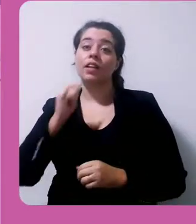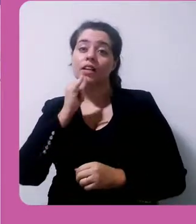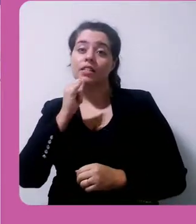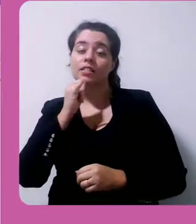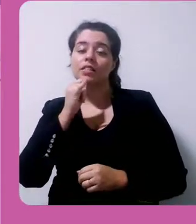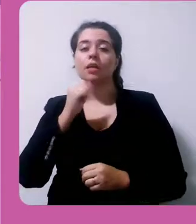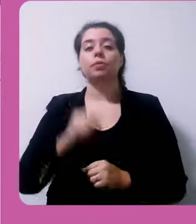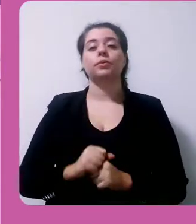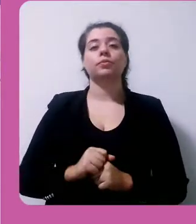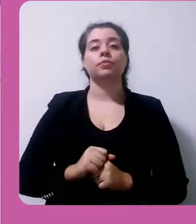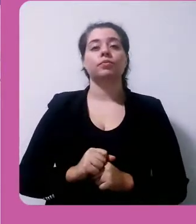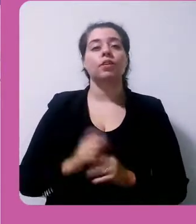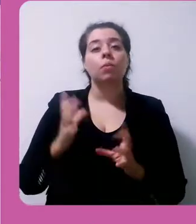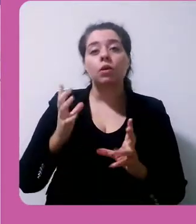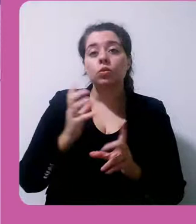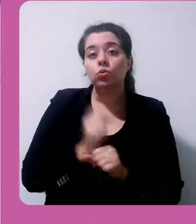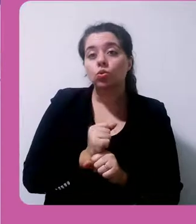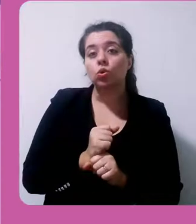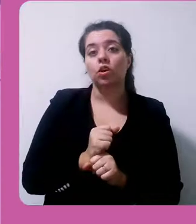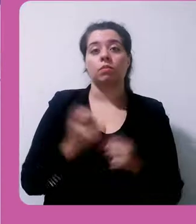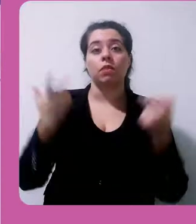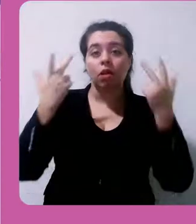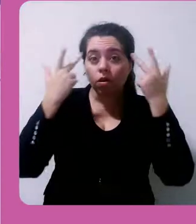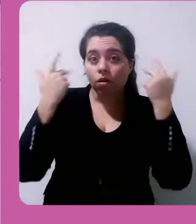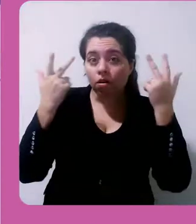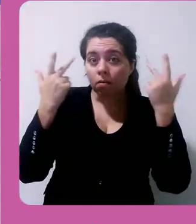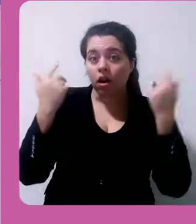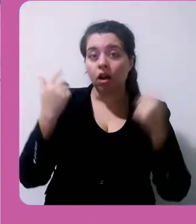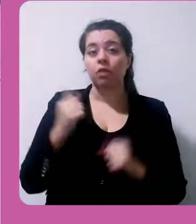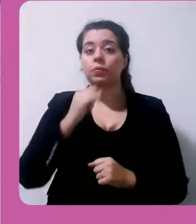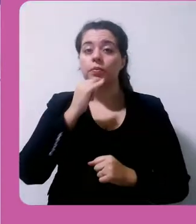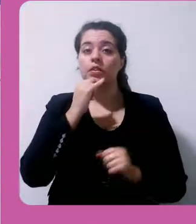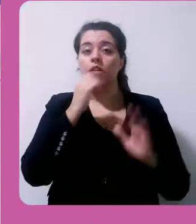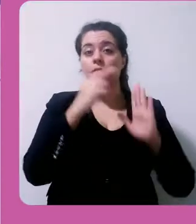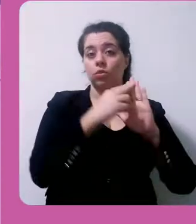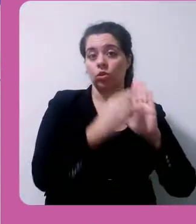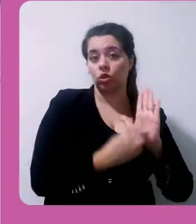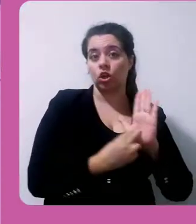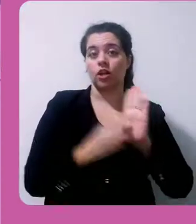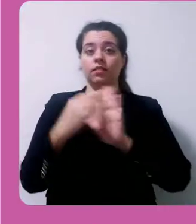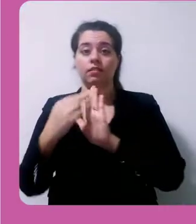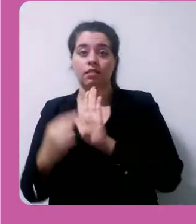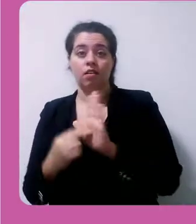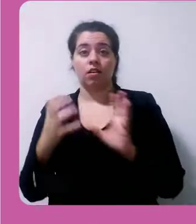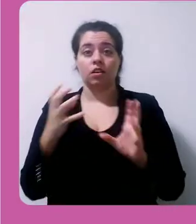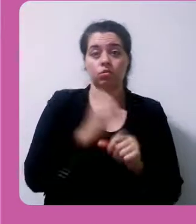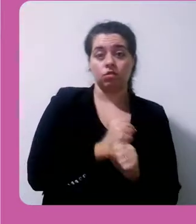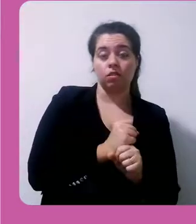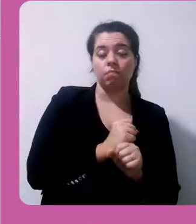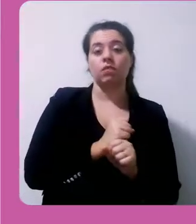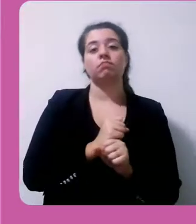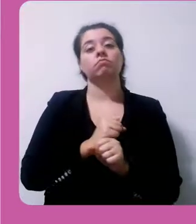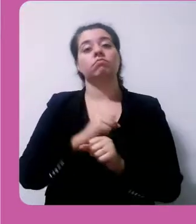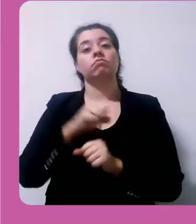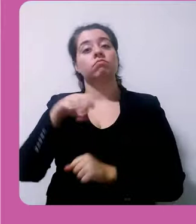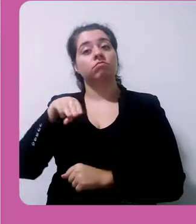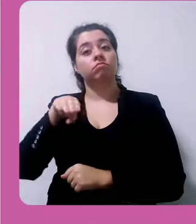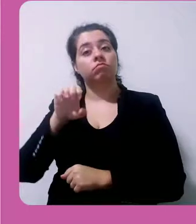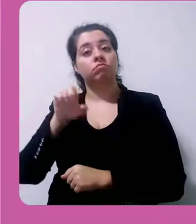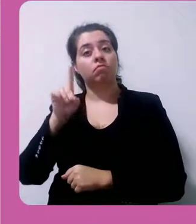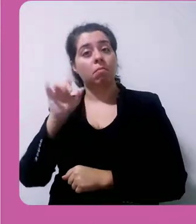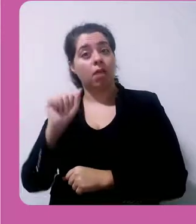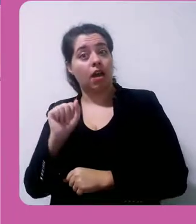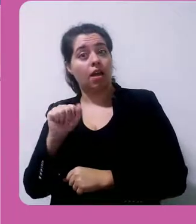Soma duas notas, simples. Se eu vou ter uma média, como é o nosso caso aqui, de média